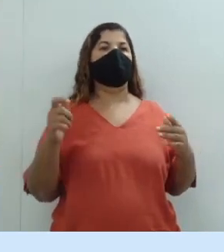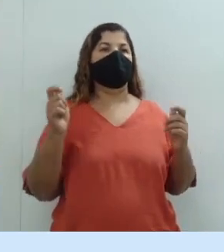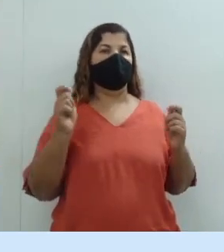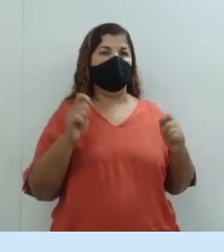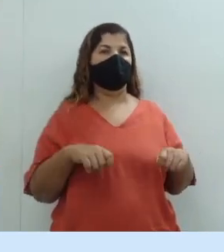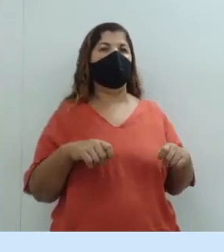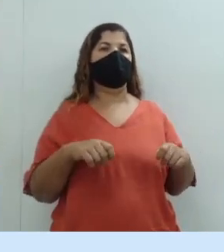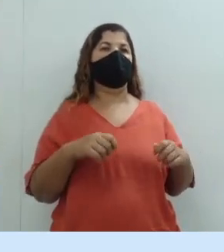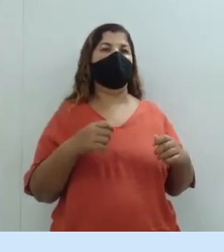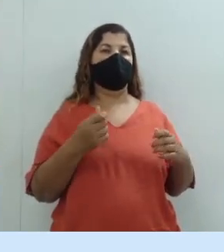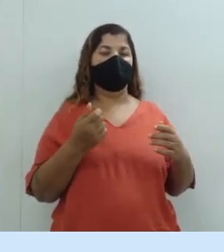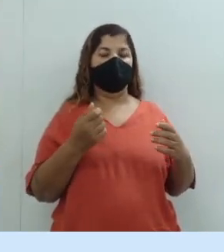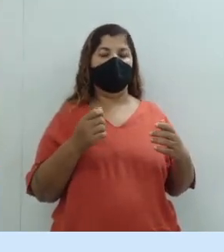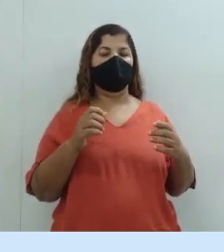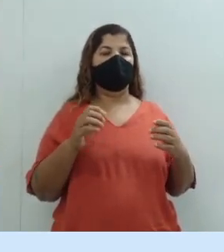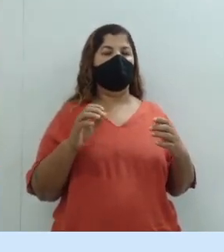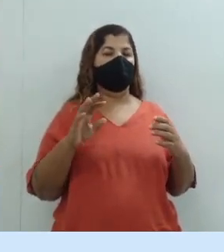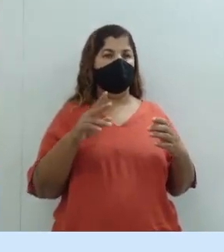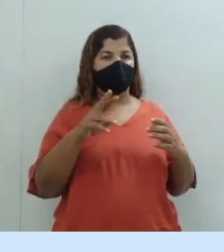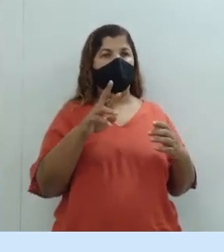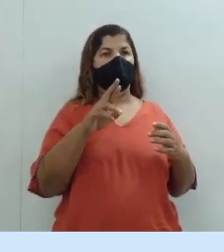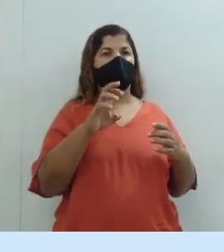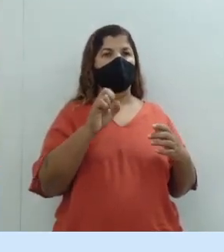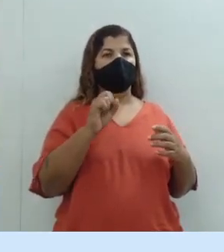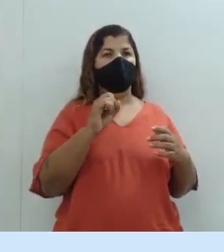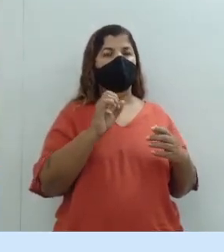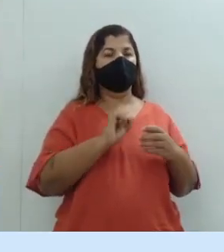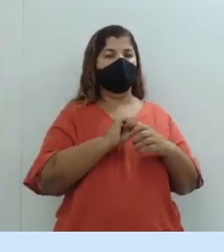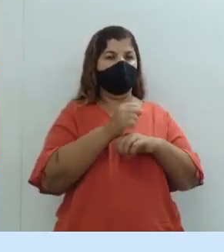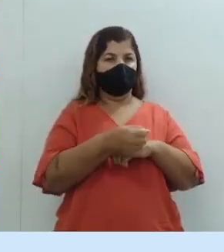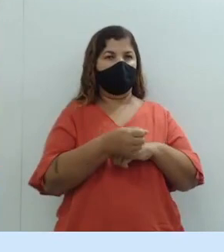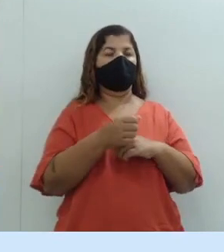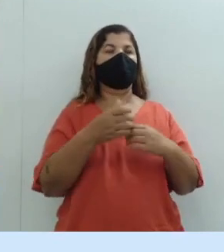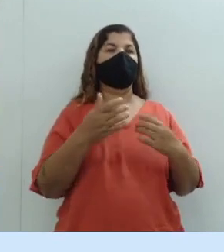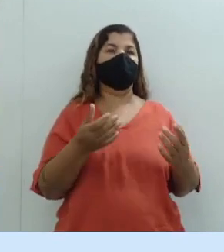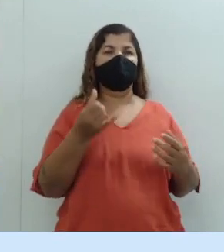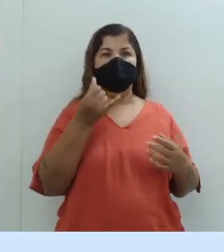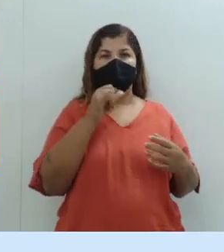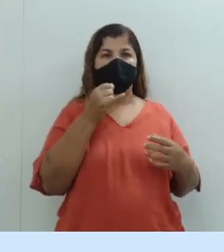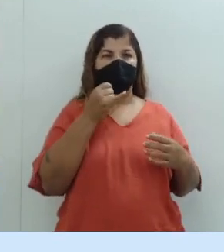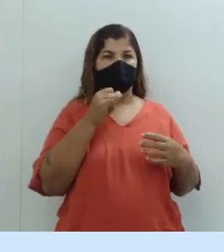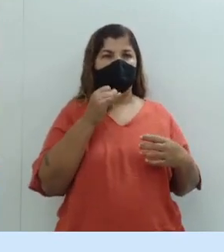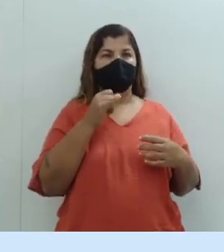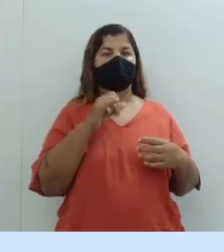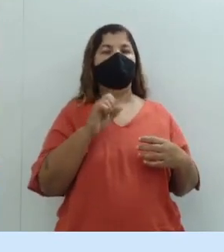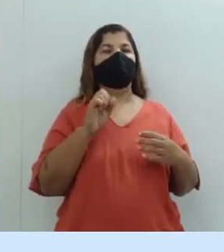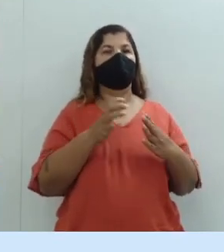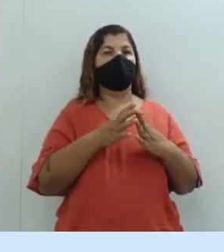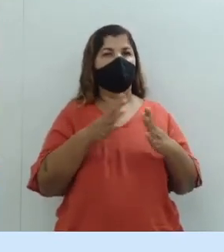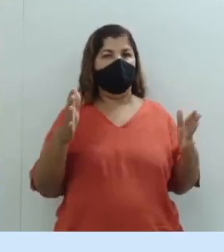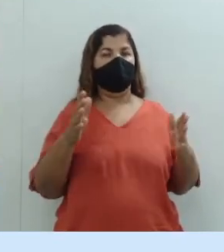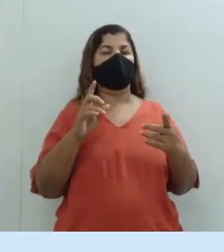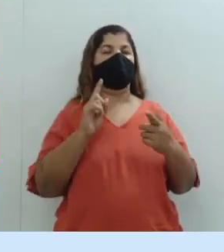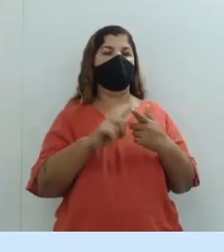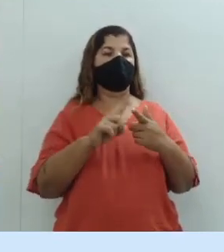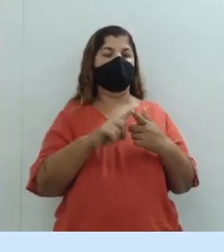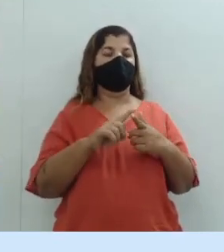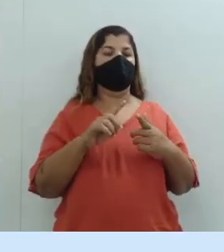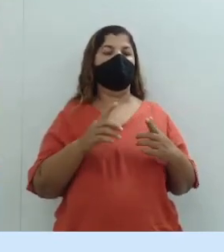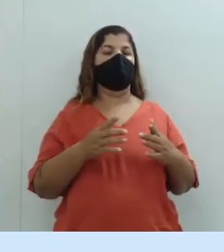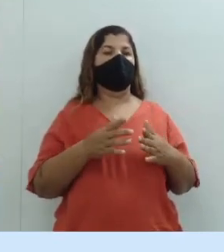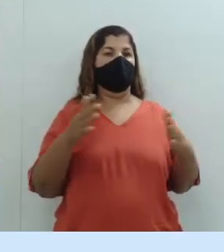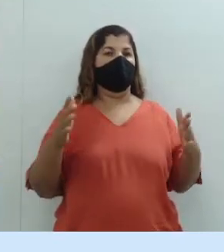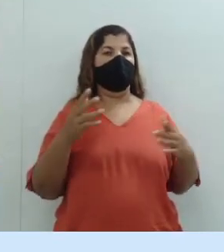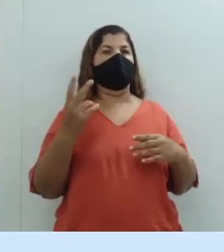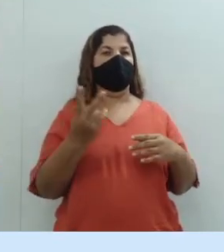minha resistência elétrica, como vocês estão vendo aí na fórmula. Se eu aumentar L, eu aumento o valor da resistência elétrica. Porém,